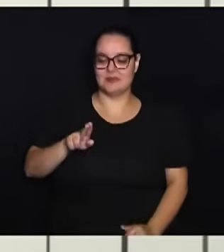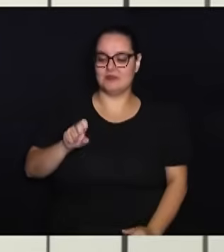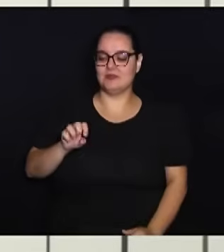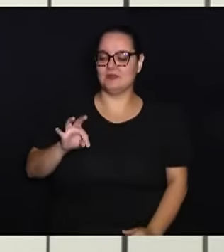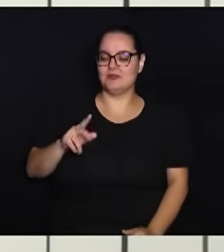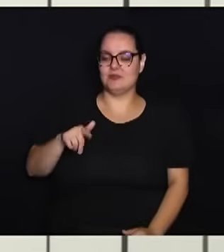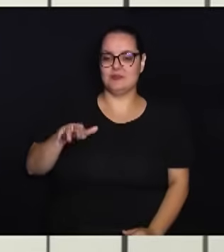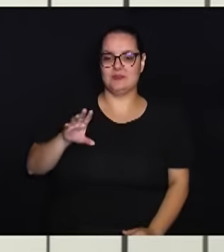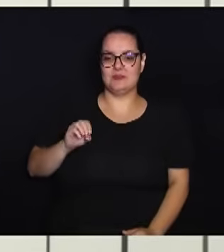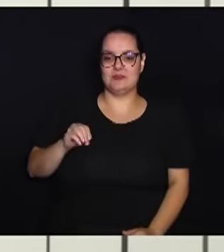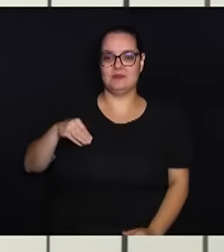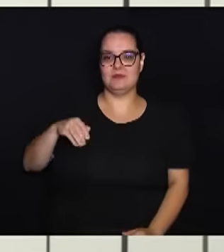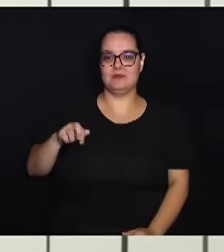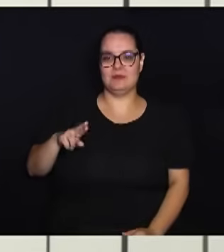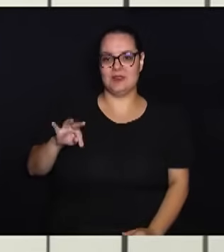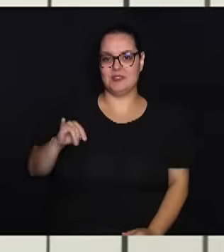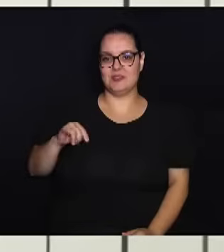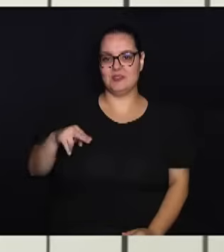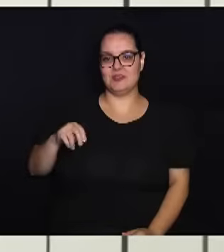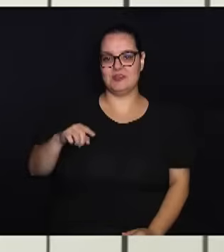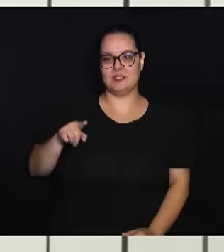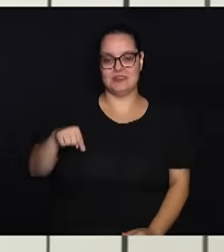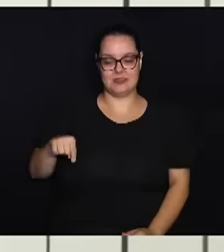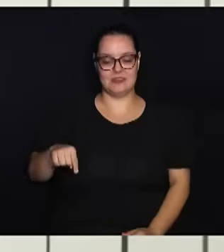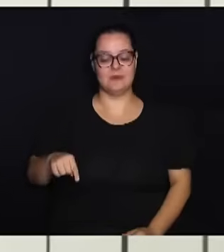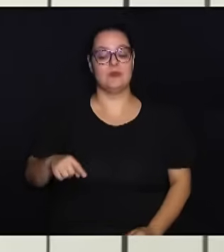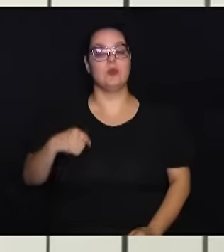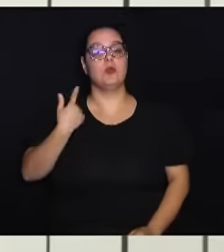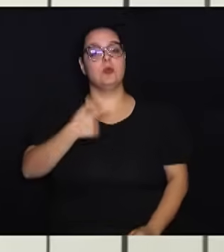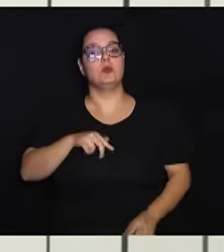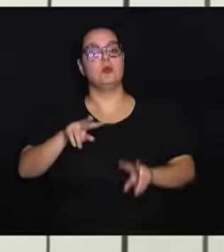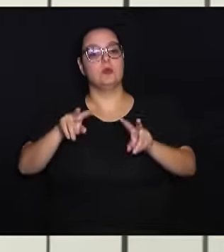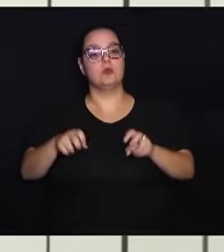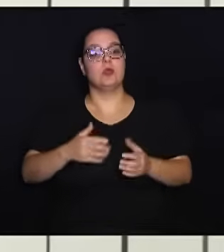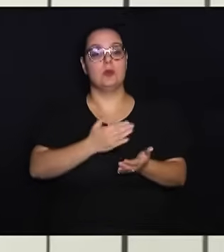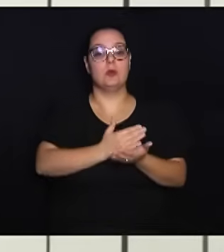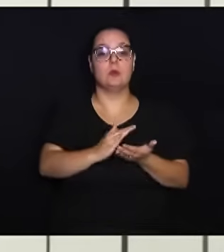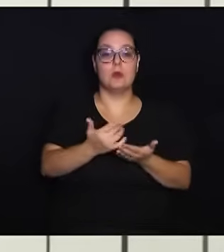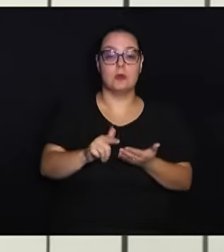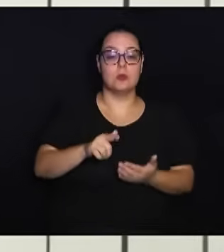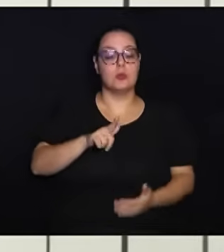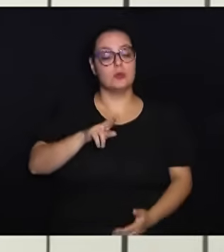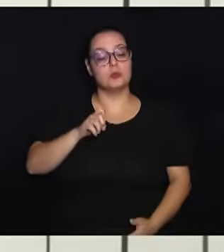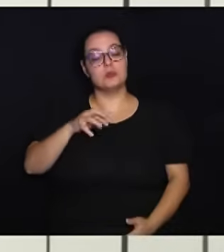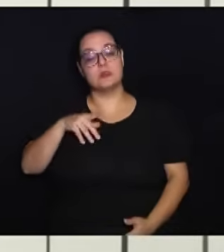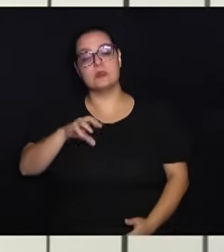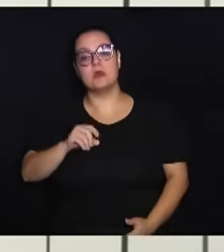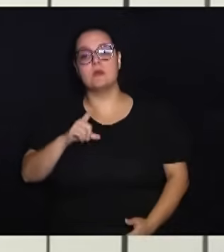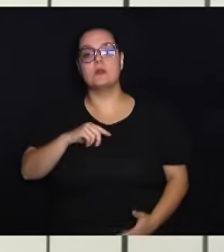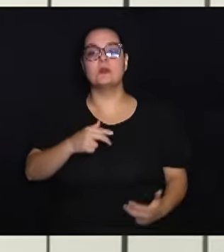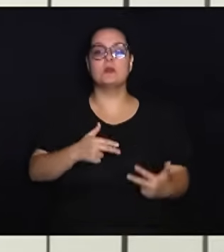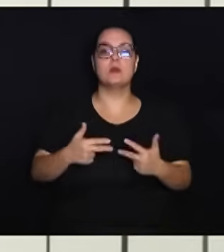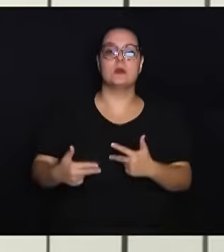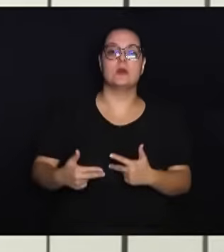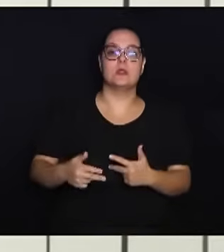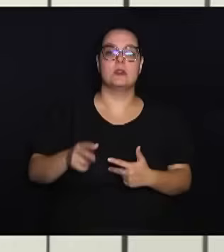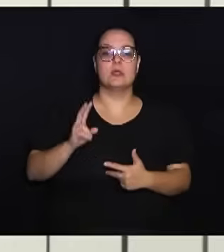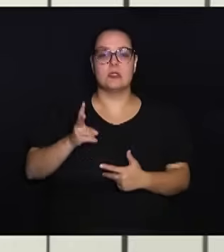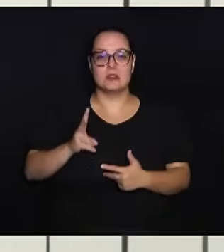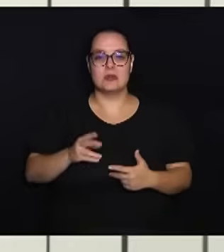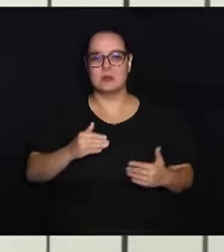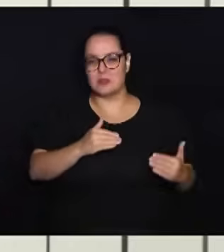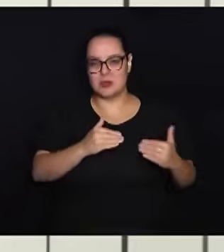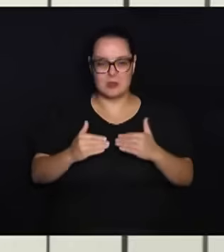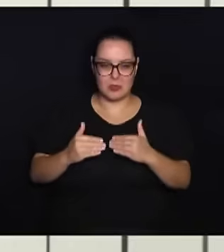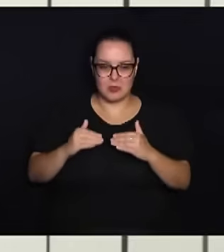Gustavo Martinez. O assunto nosso é recomeçar. Agora, Gustavo, existe um padrão que a gente deve seguir para recomeçar?